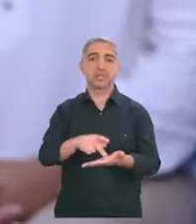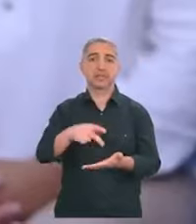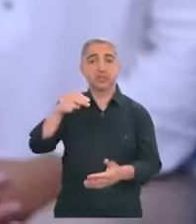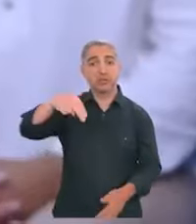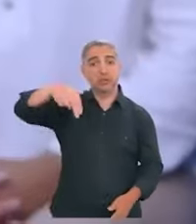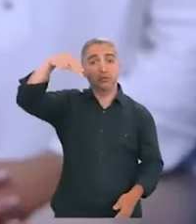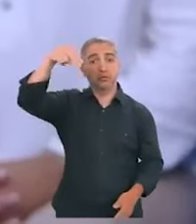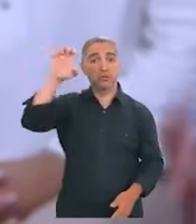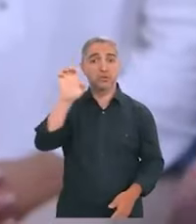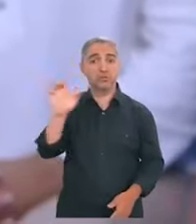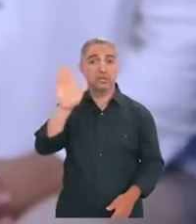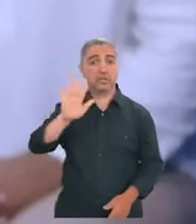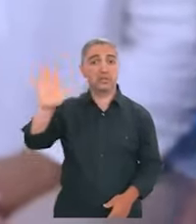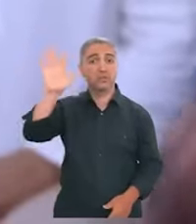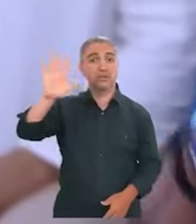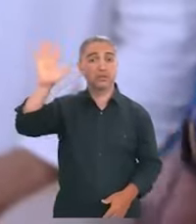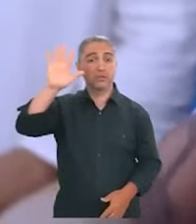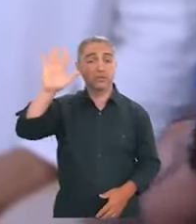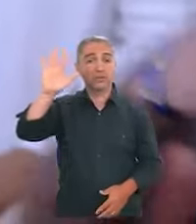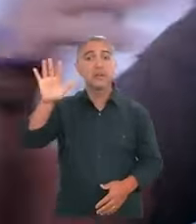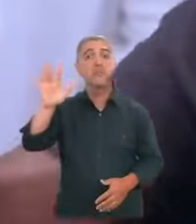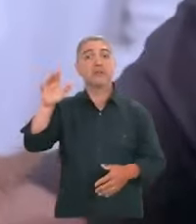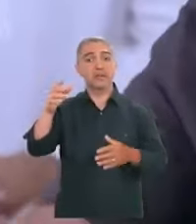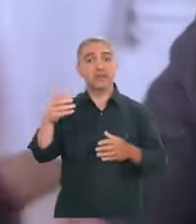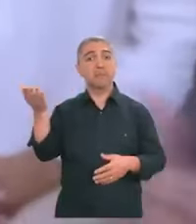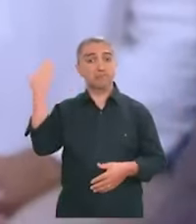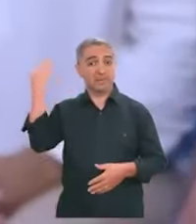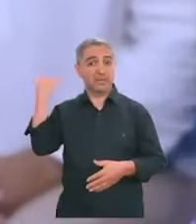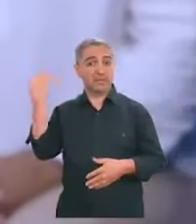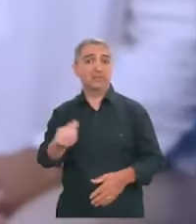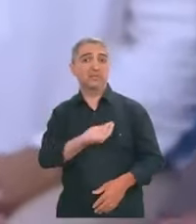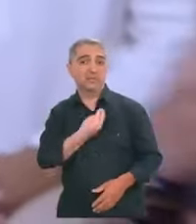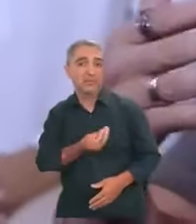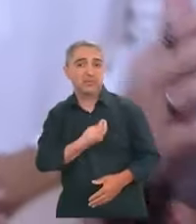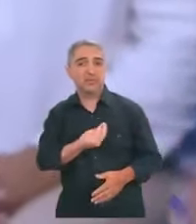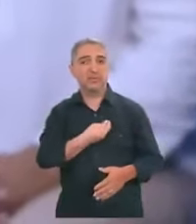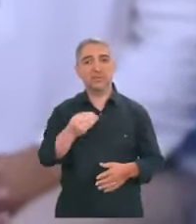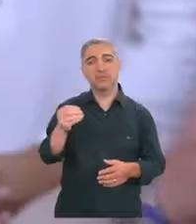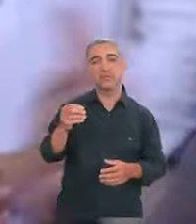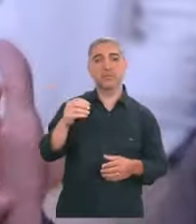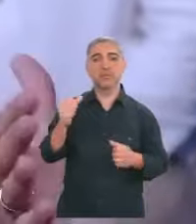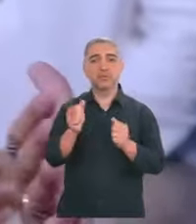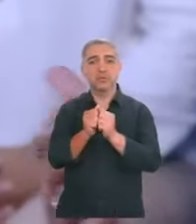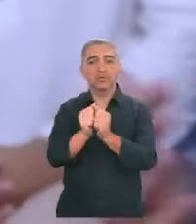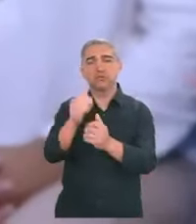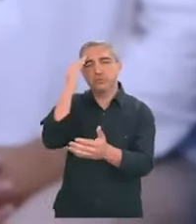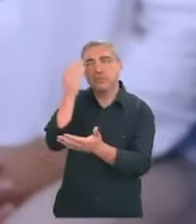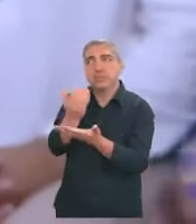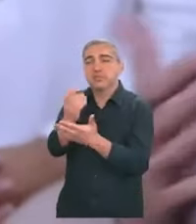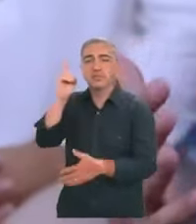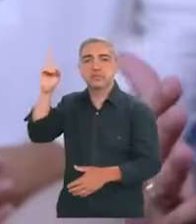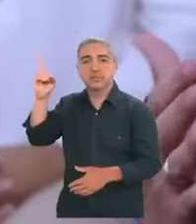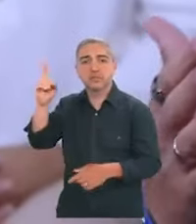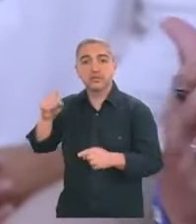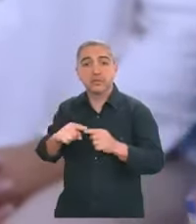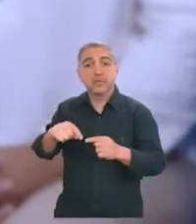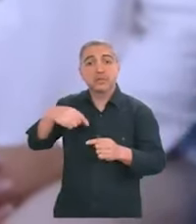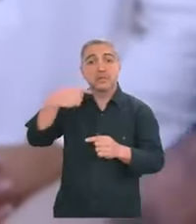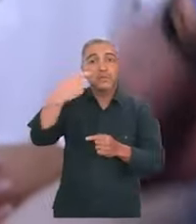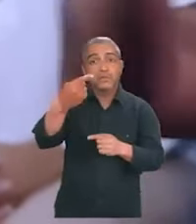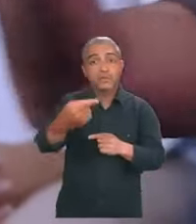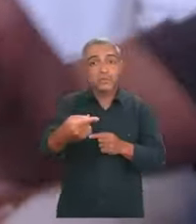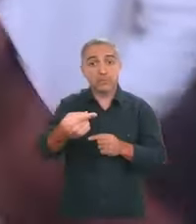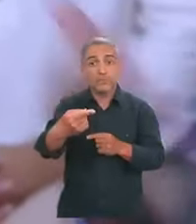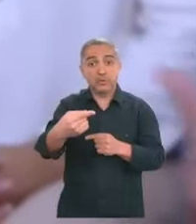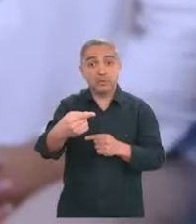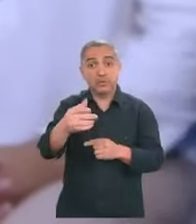na Península Ibérica, nós vivemos a contra-reforma. Foi de lá que saiu o movimento da Inquisição para a perseguição dos evangélicos,